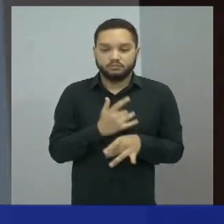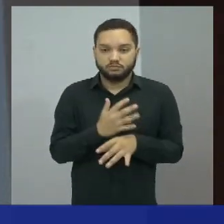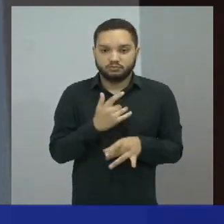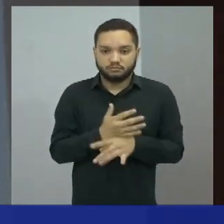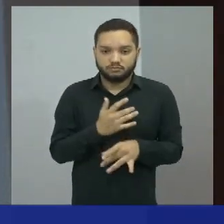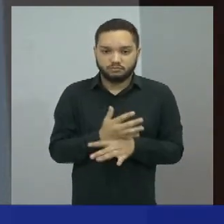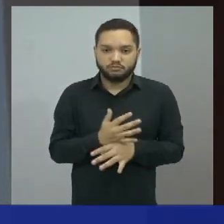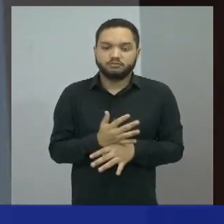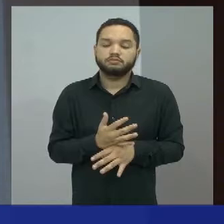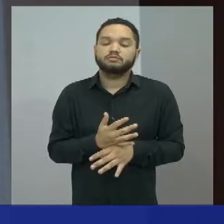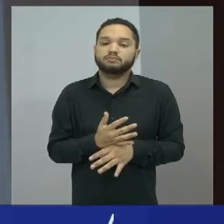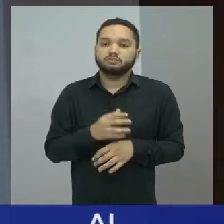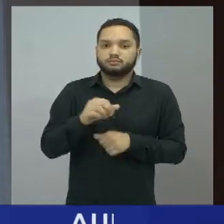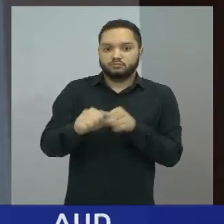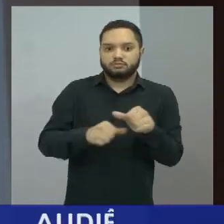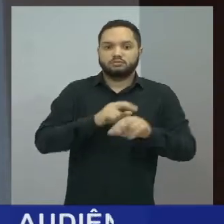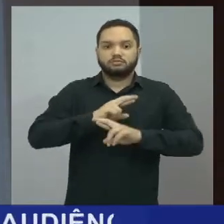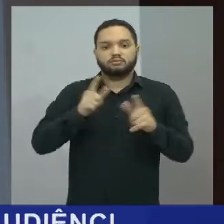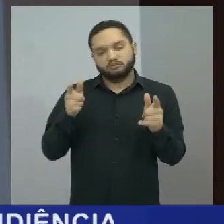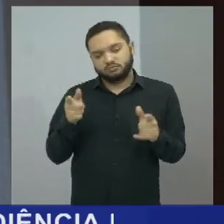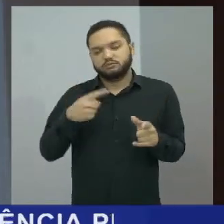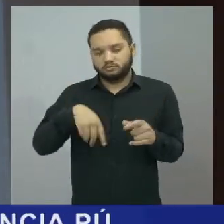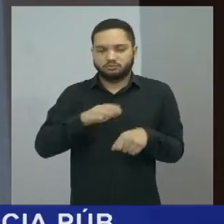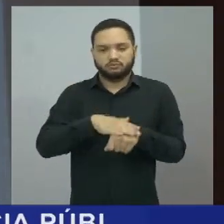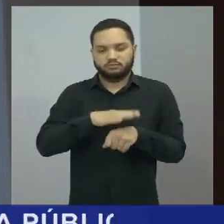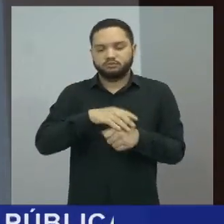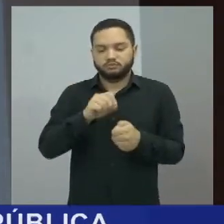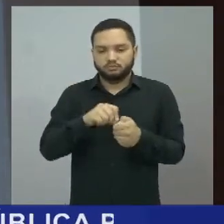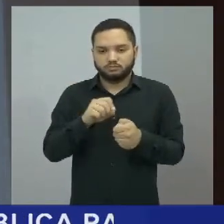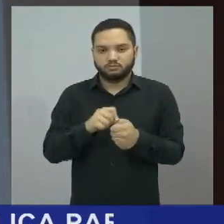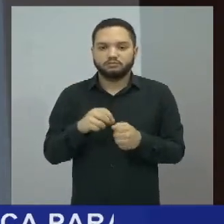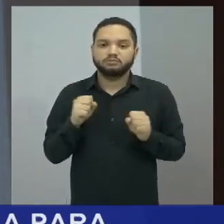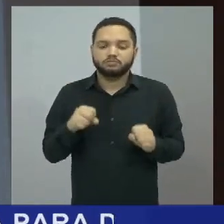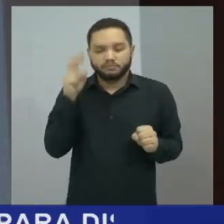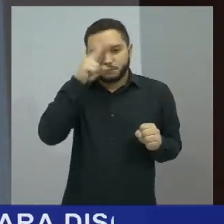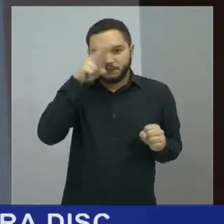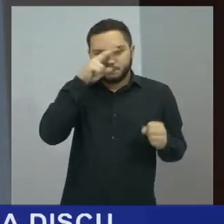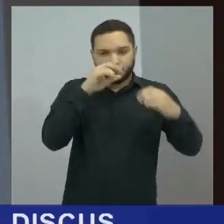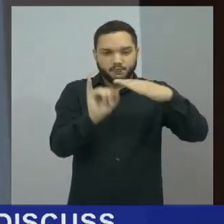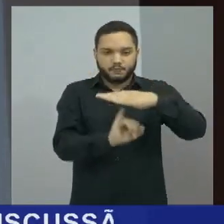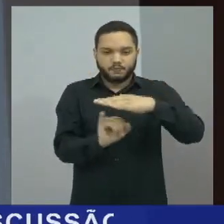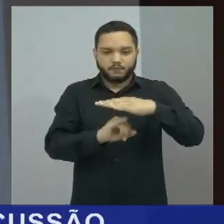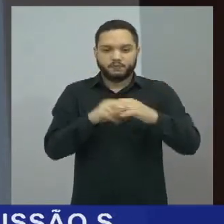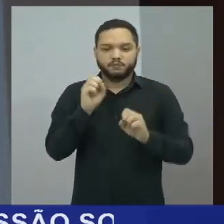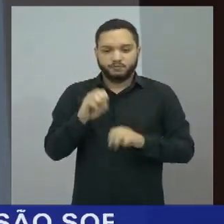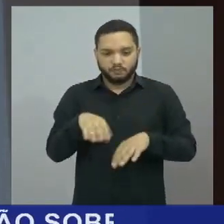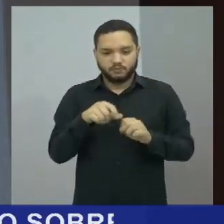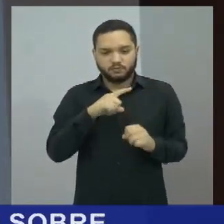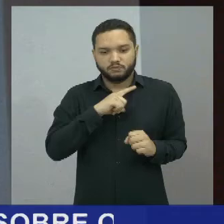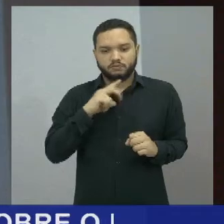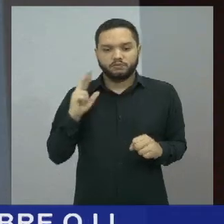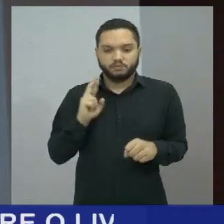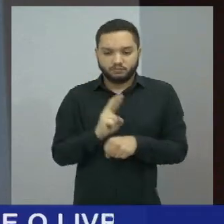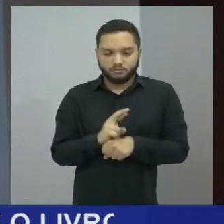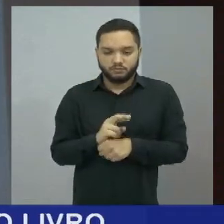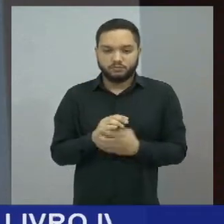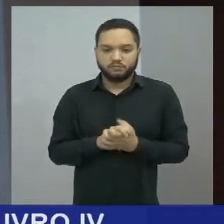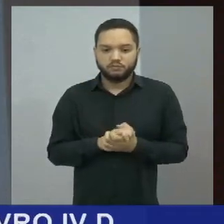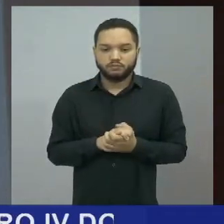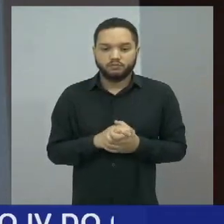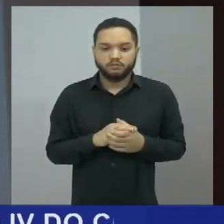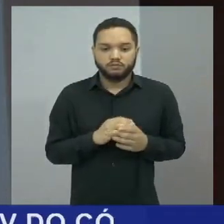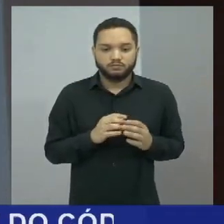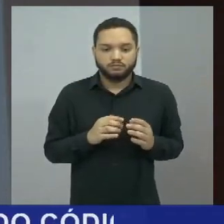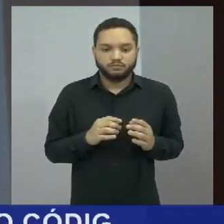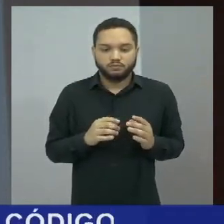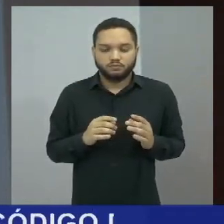cidade que nós queremos. Então, a gente pode lembrar das instituições de ensino que estão aqui representadas, os